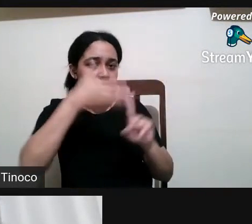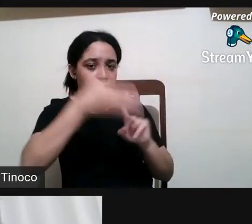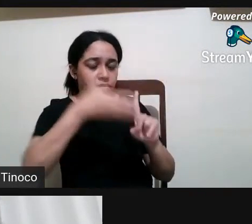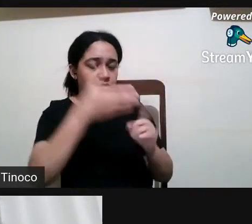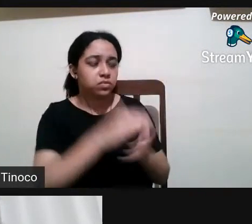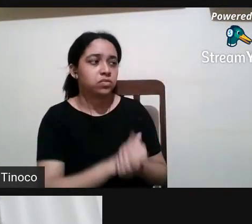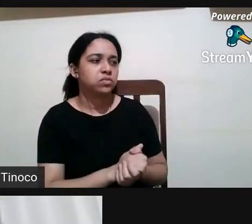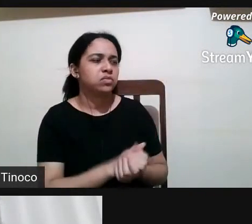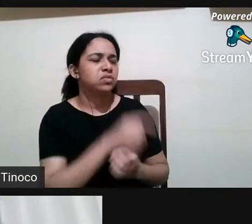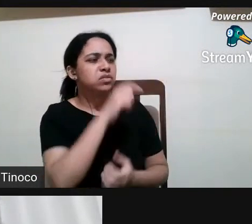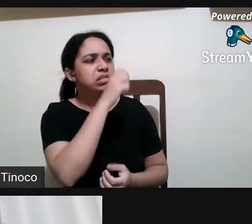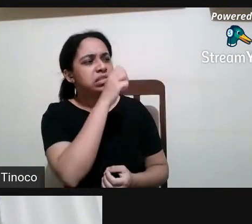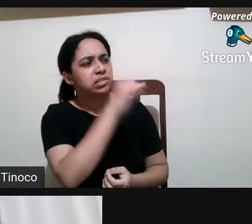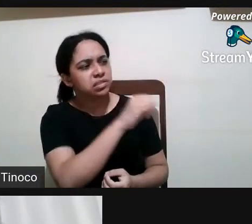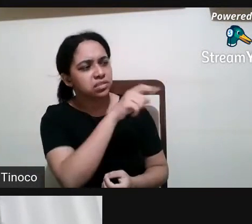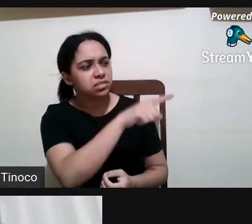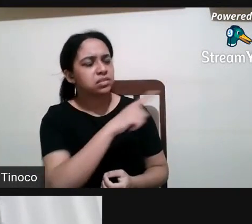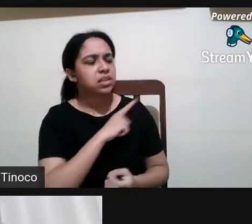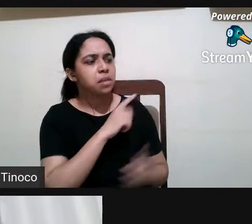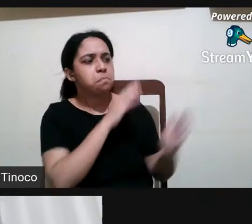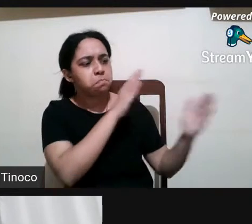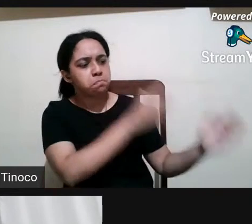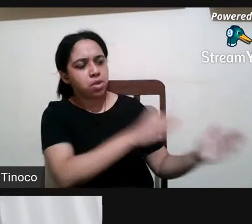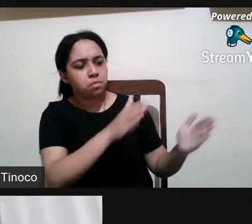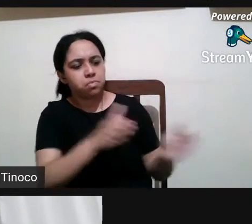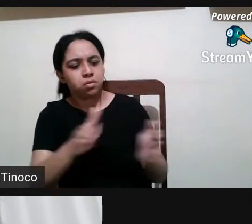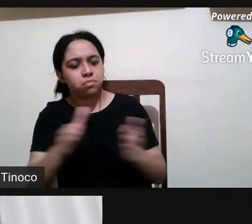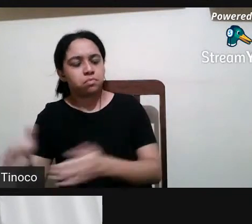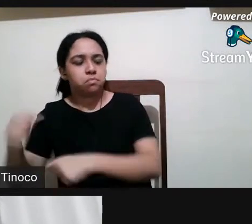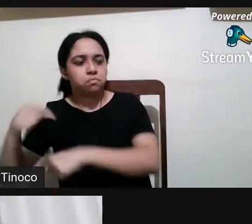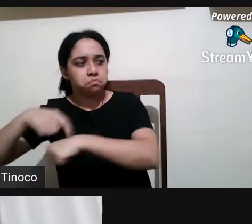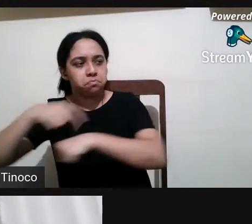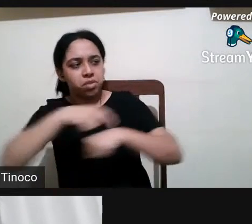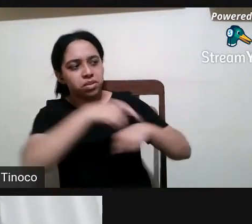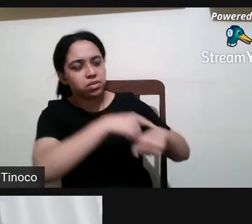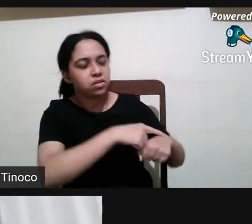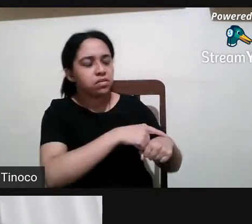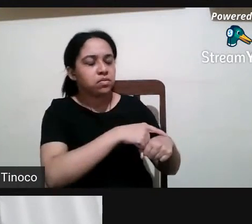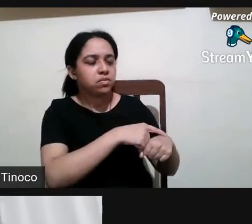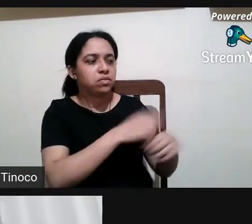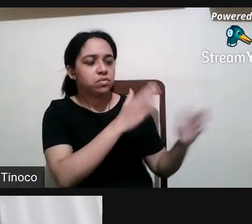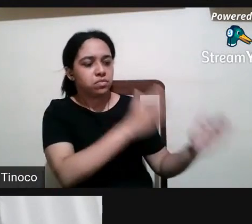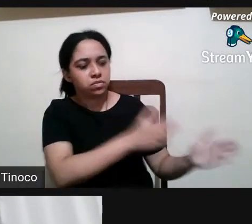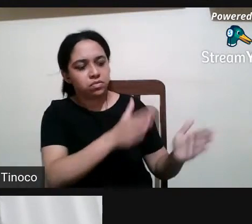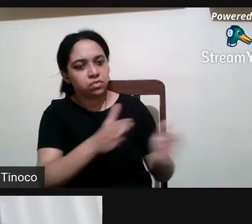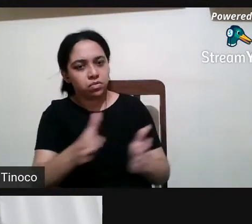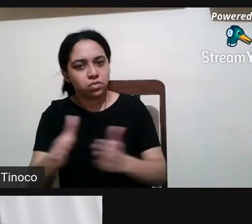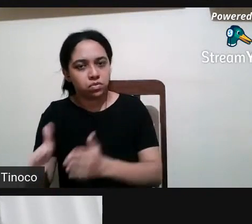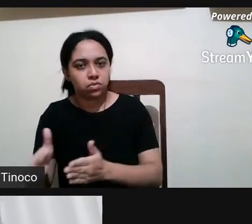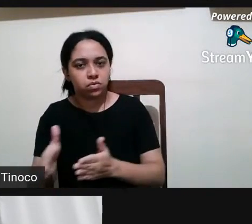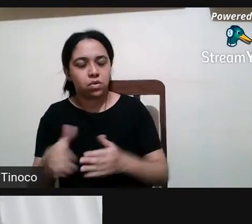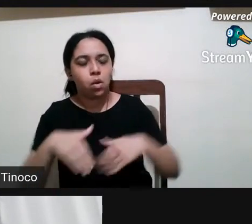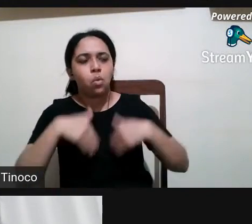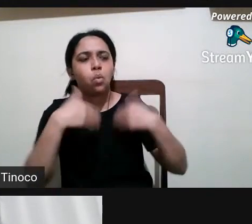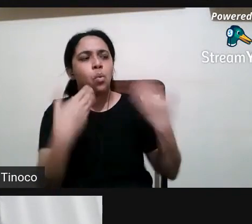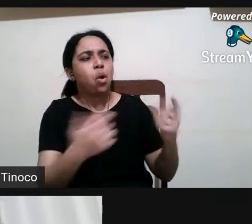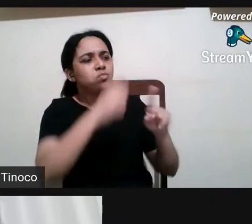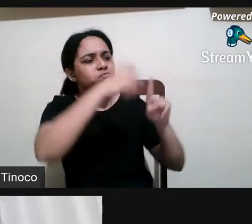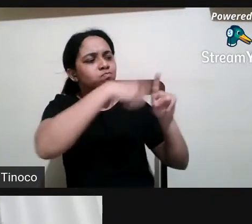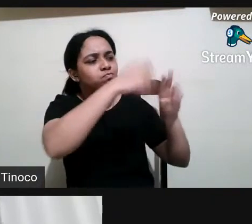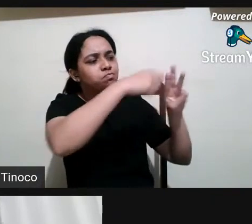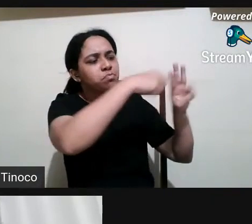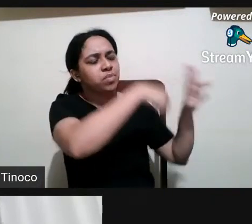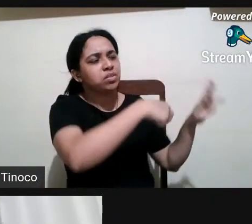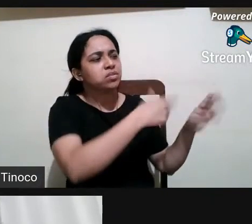mas se tem alguma periodicidade, se tem alguma escala de tempo, em qual dos meses foi encontrado